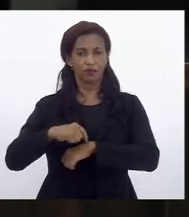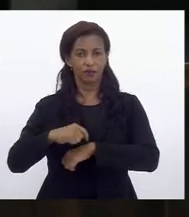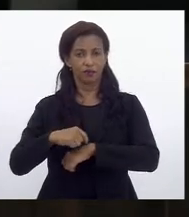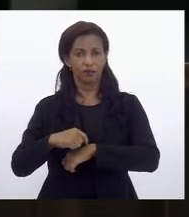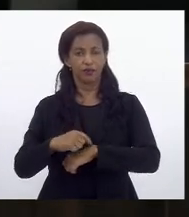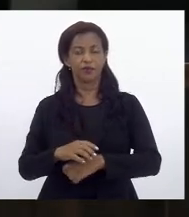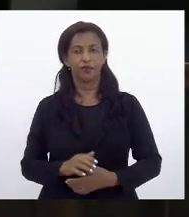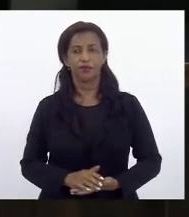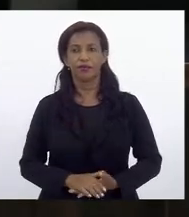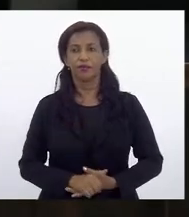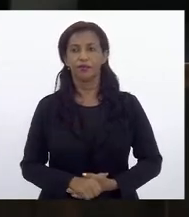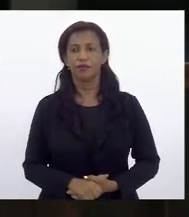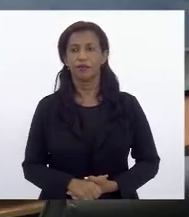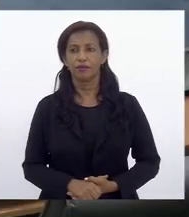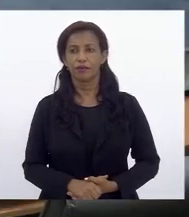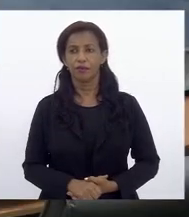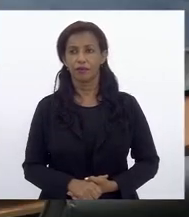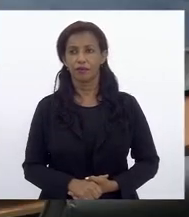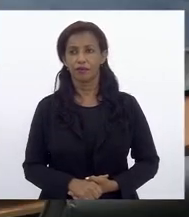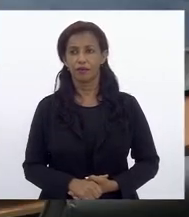com o tempo regimental.